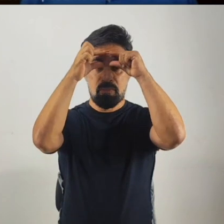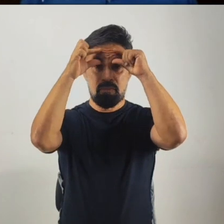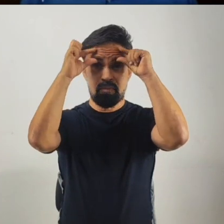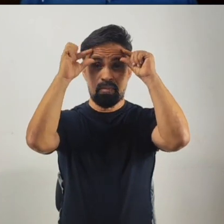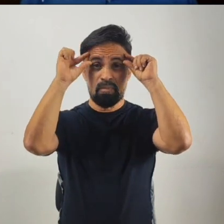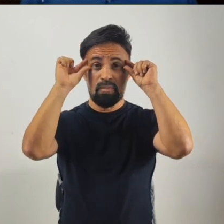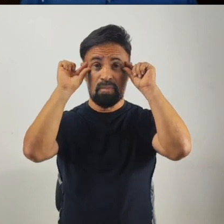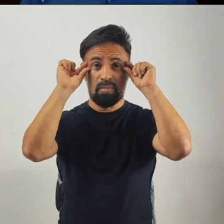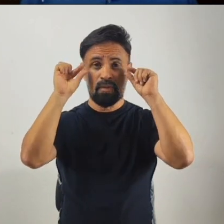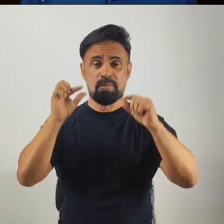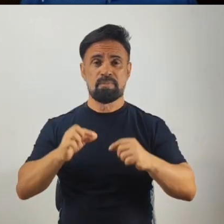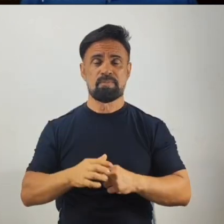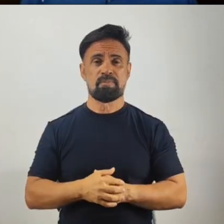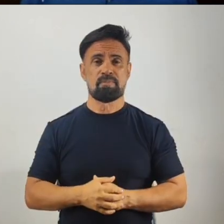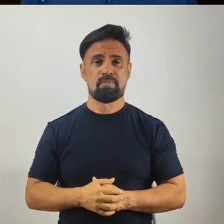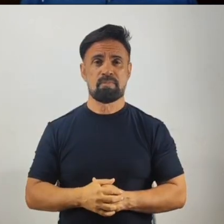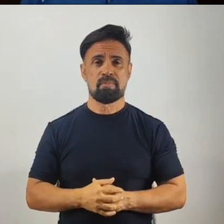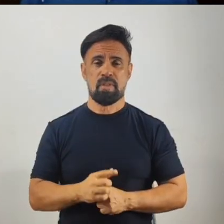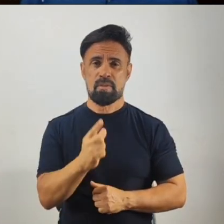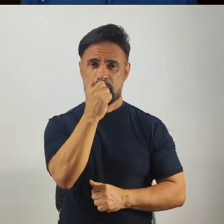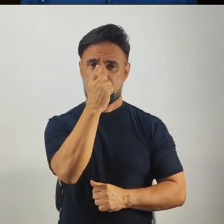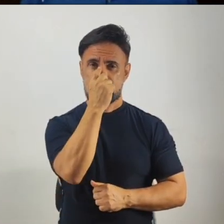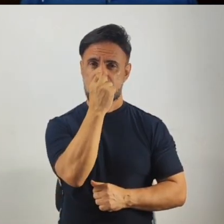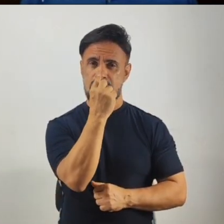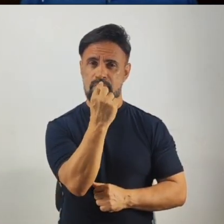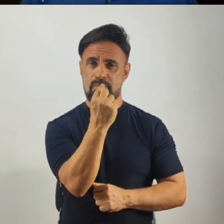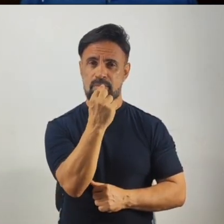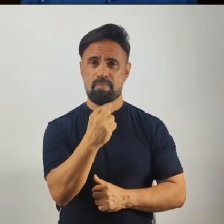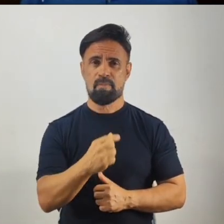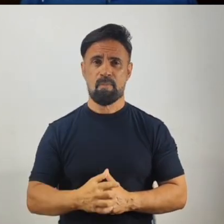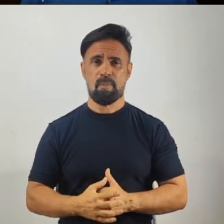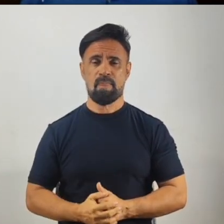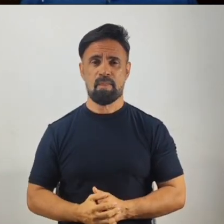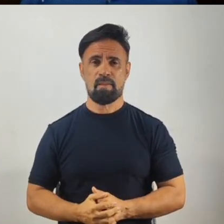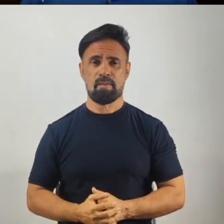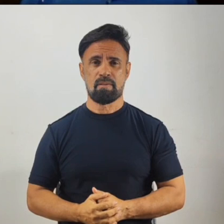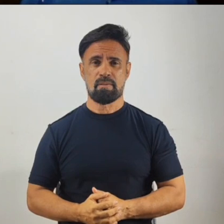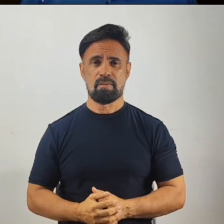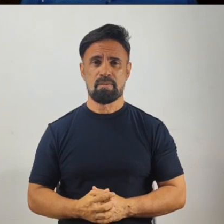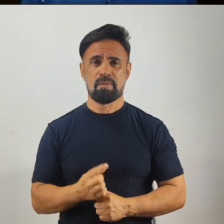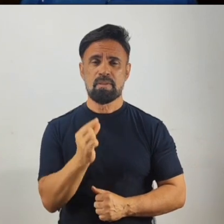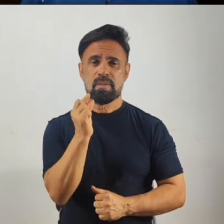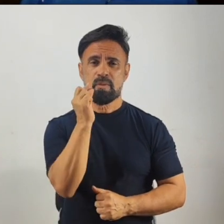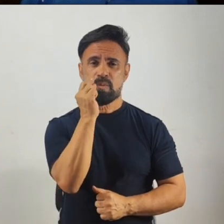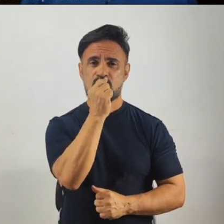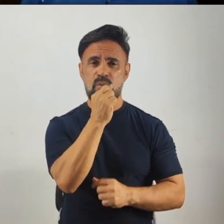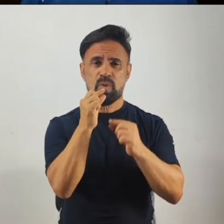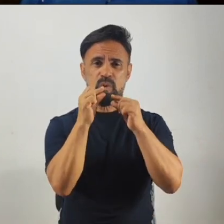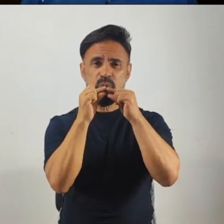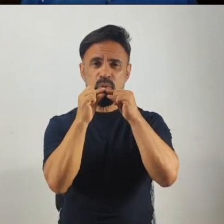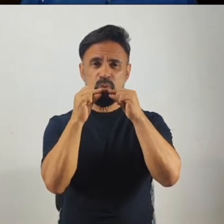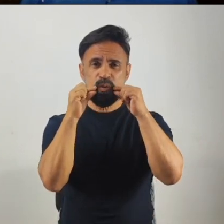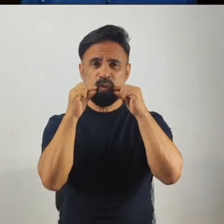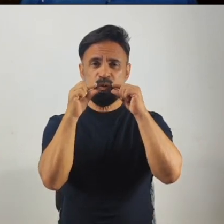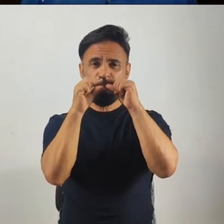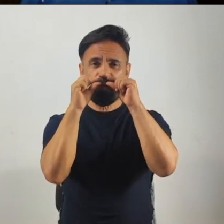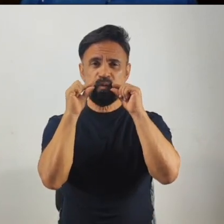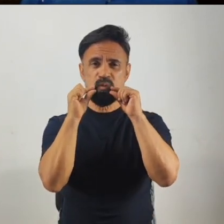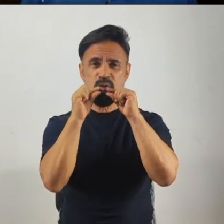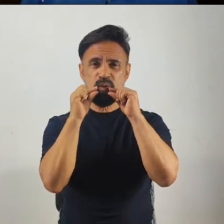sobrancelhas largas, tenho o nariz afilado e a minha boca